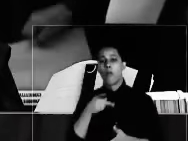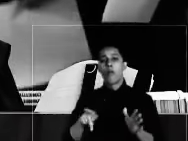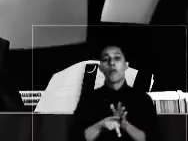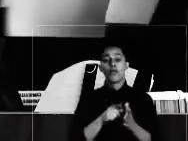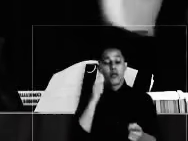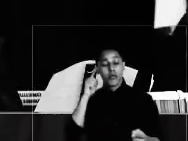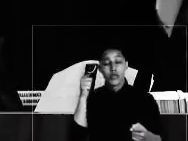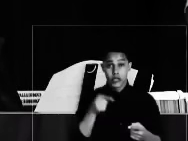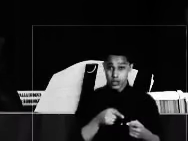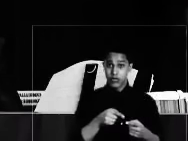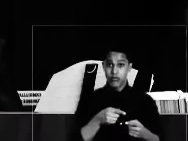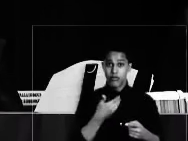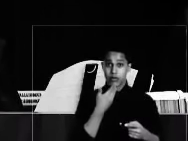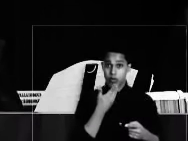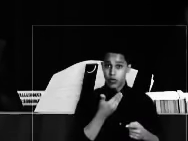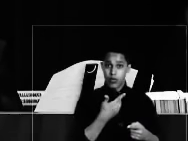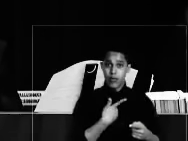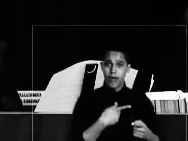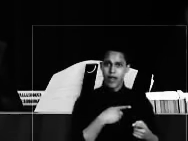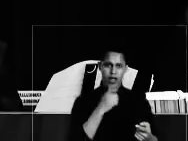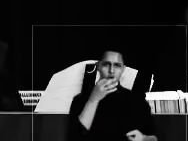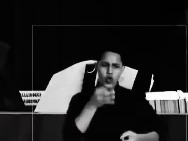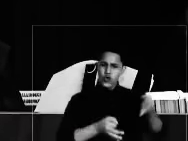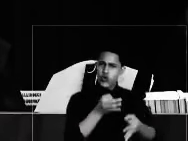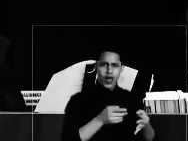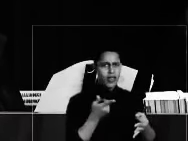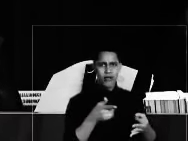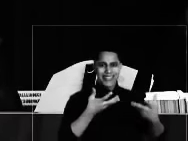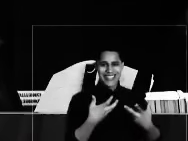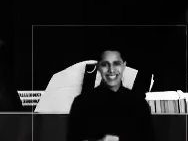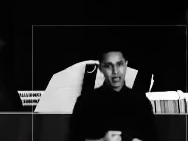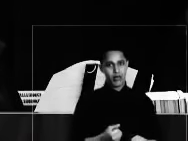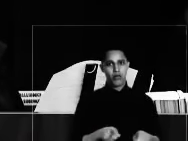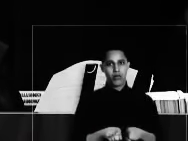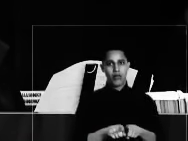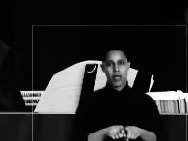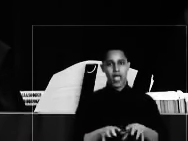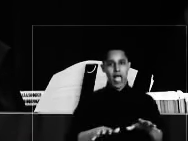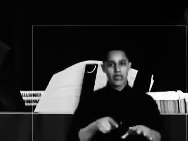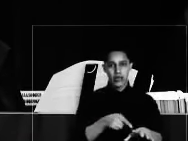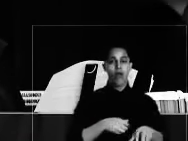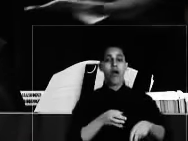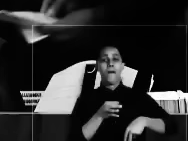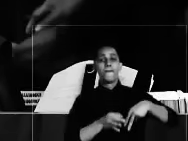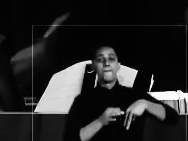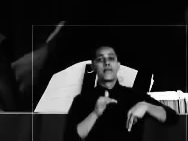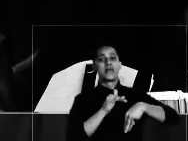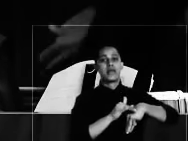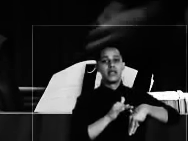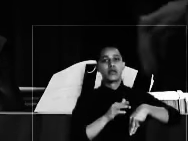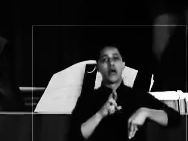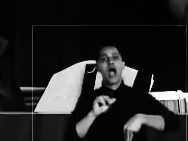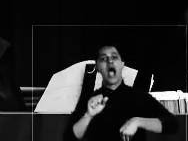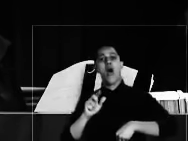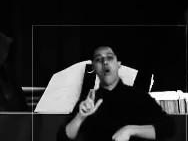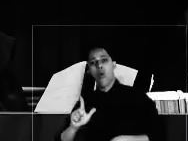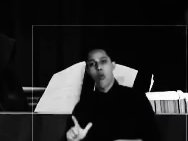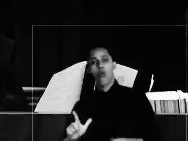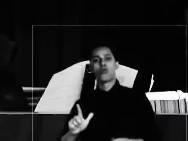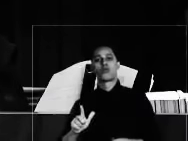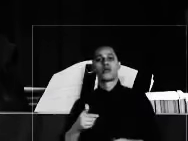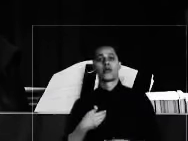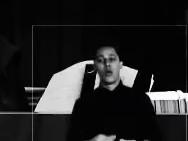Enquanto isso, o Alexandre está fazendo o quê? Vocês sabem para quem que o Felipe Martins está dentro da prisão? Para ferrar com o próprio Bolsonaro, porra! E aí o